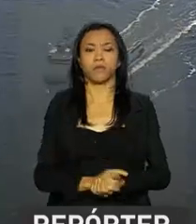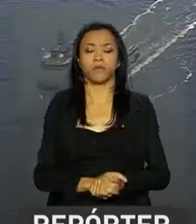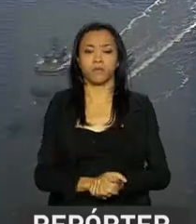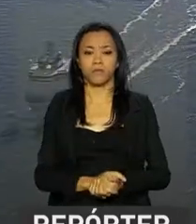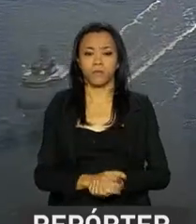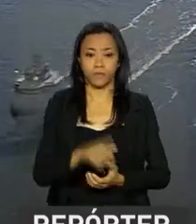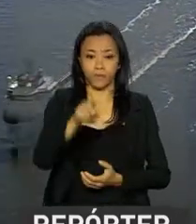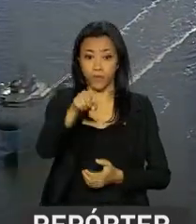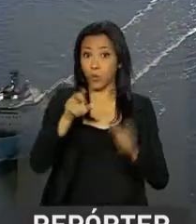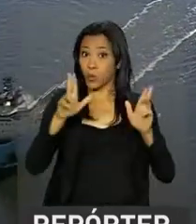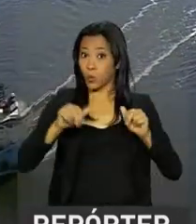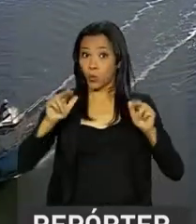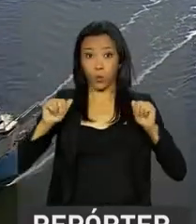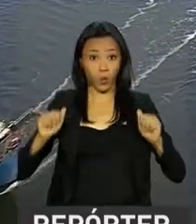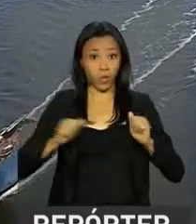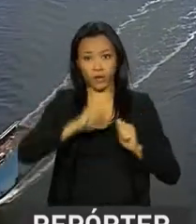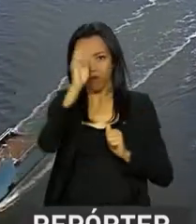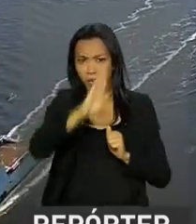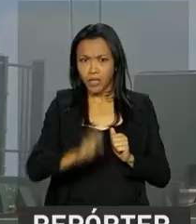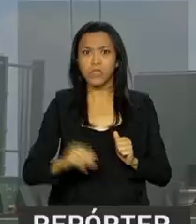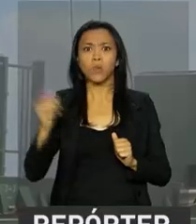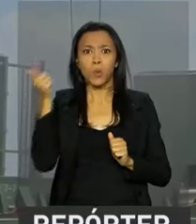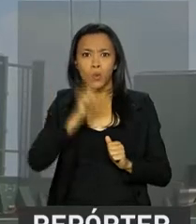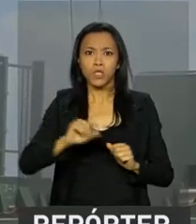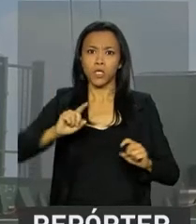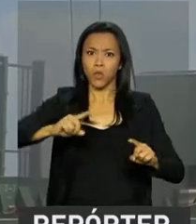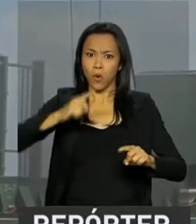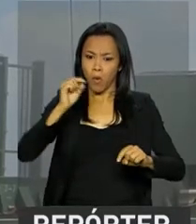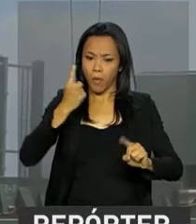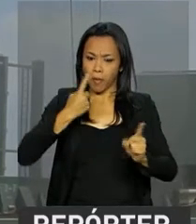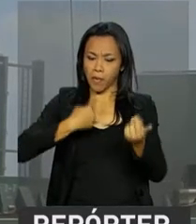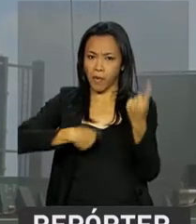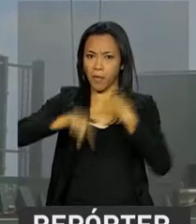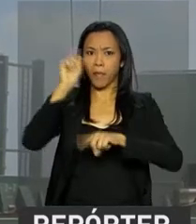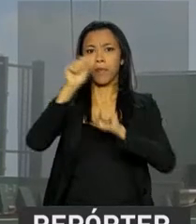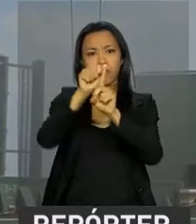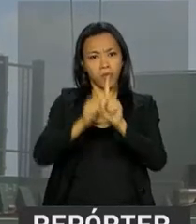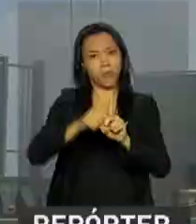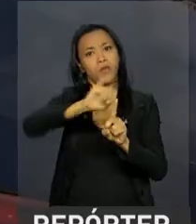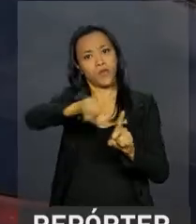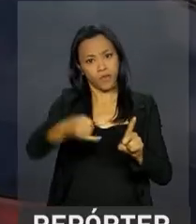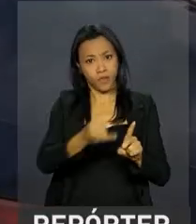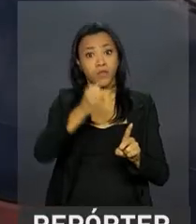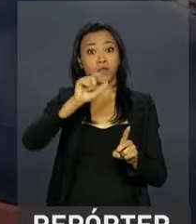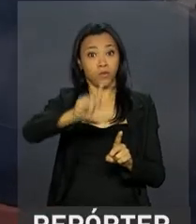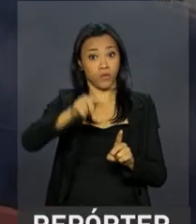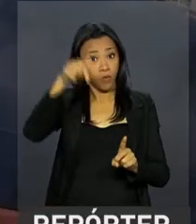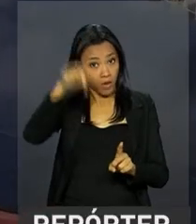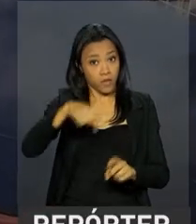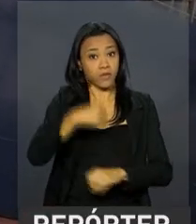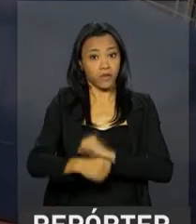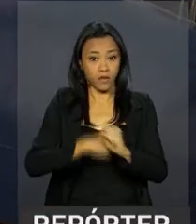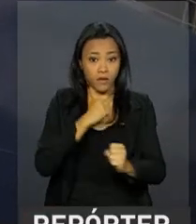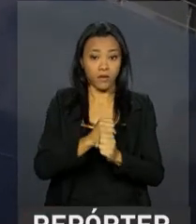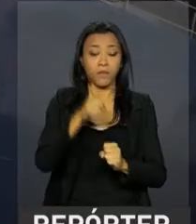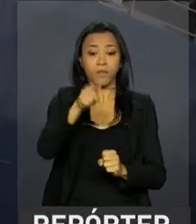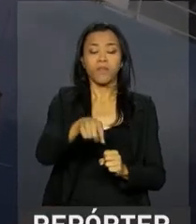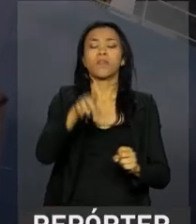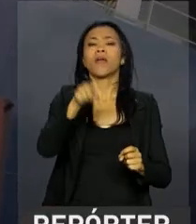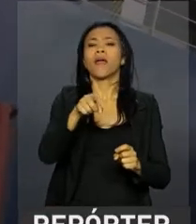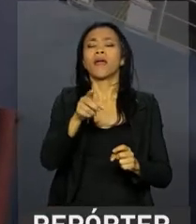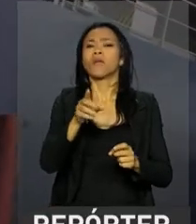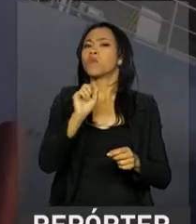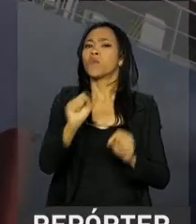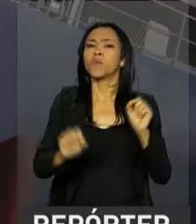nunca o brasil lucrou tanto com o comércio internacional em um mês de julho como neste ano a balança comercial que é a diferença entre as importações